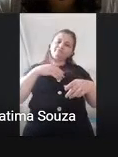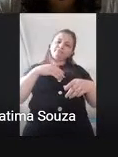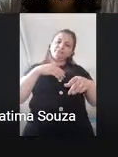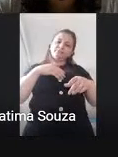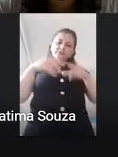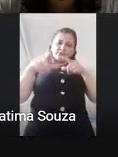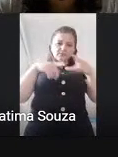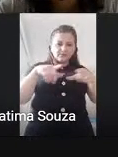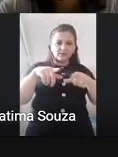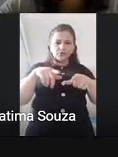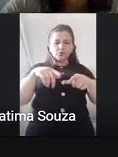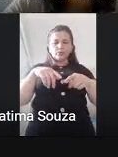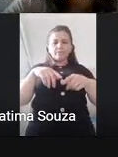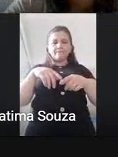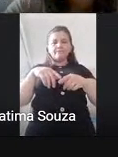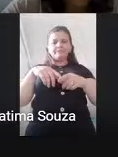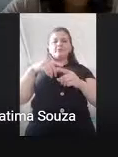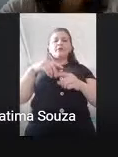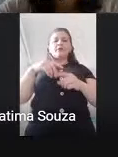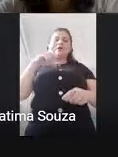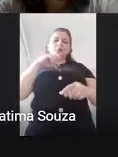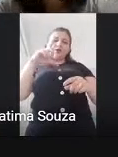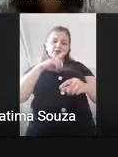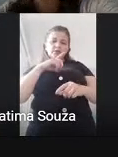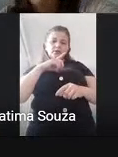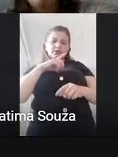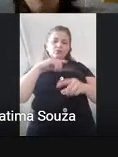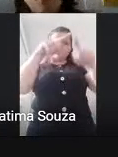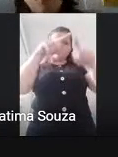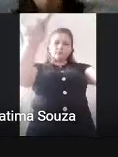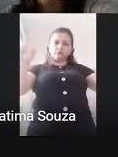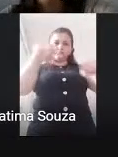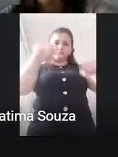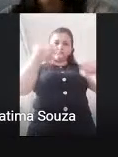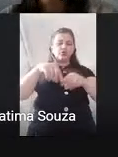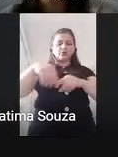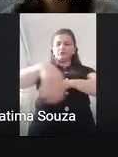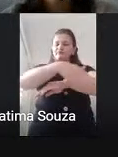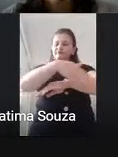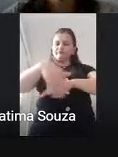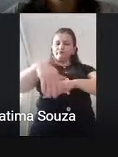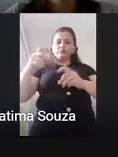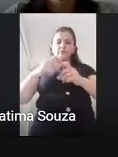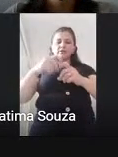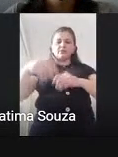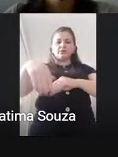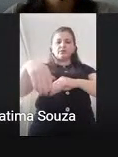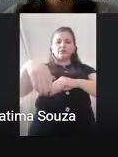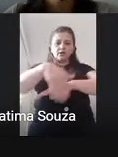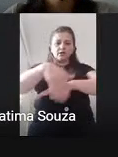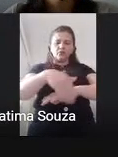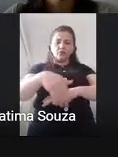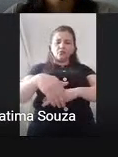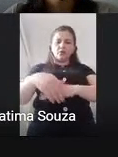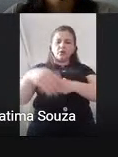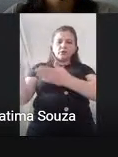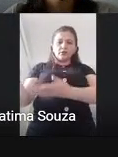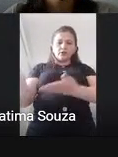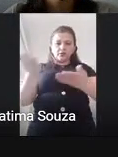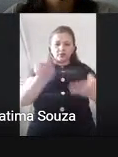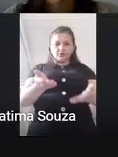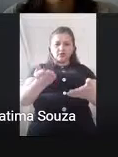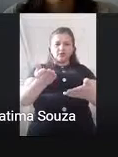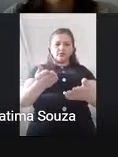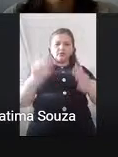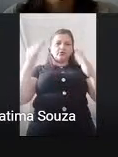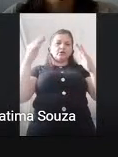que é o consultório na rua, que ele atende basicamente essa população em situação de rua, e o RUARTS,